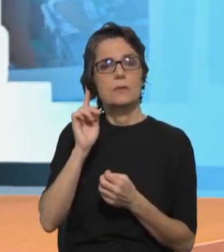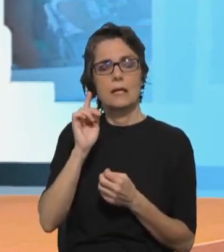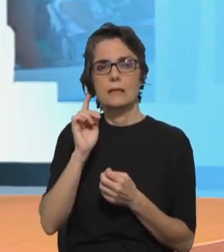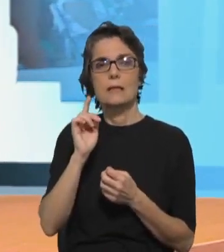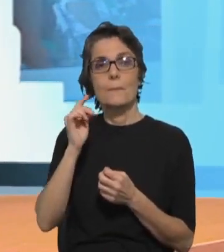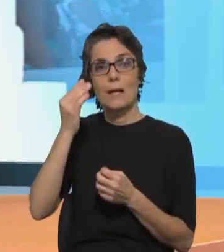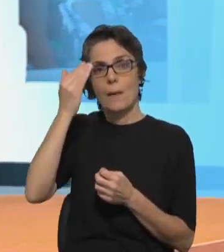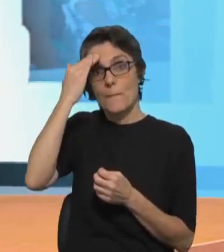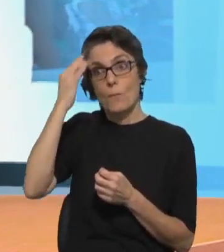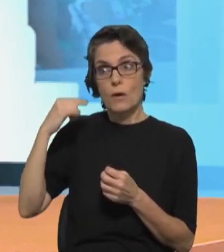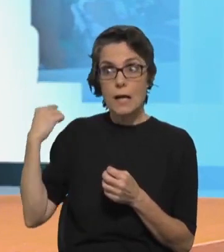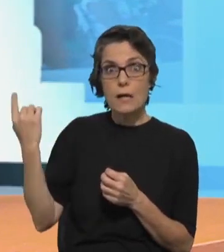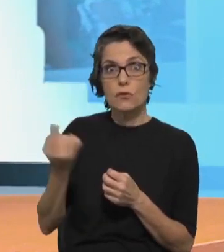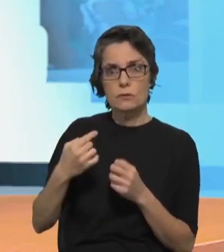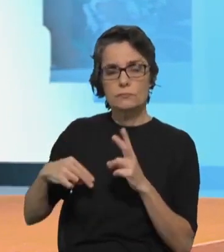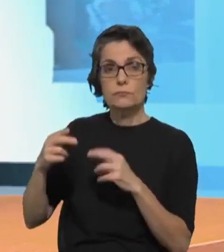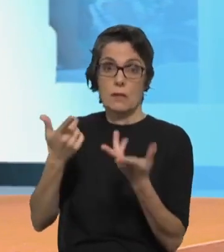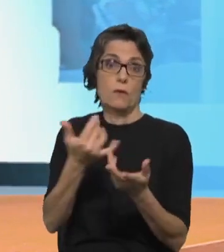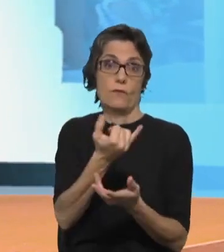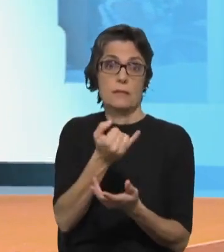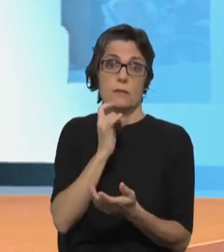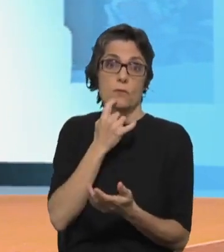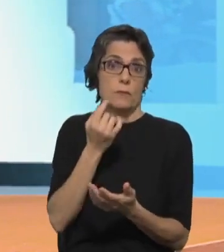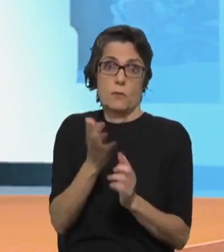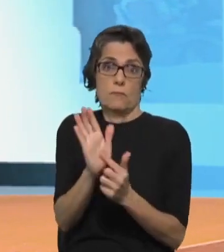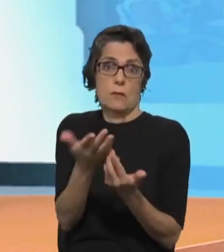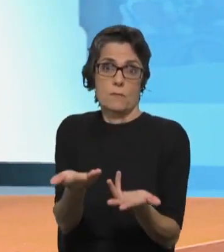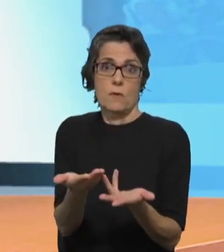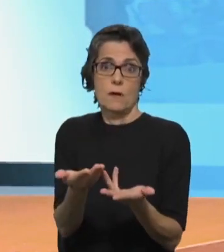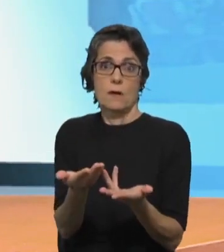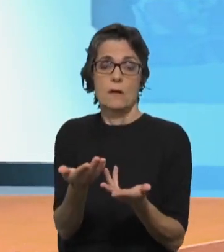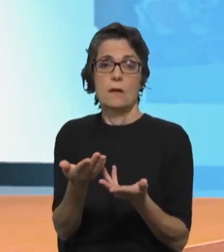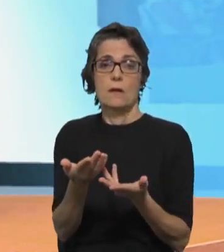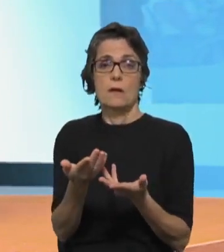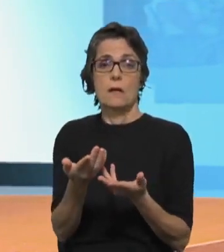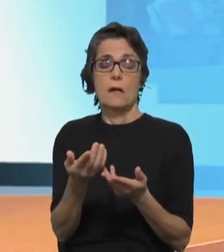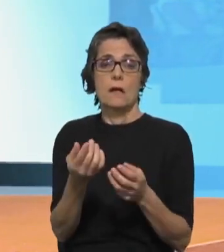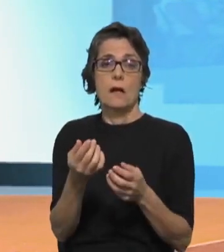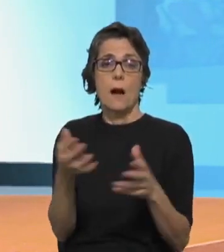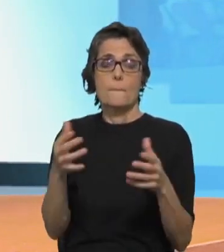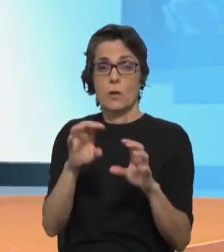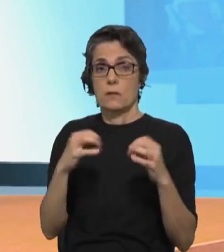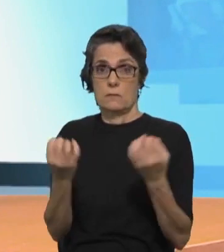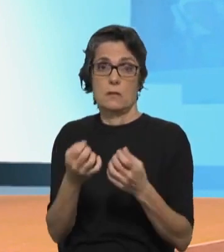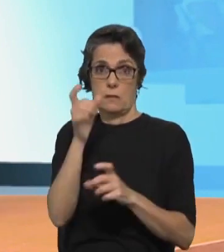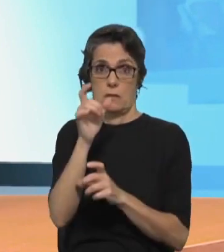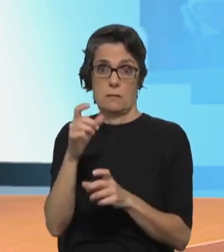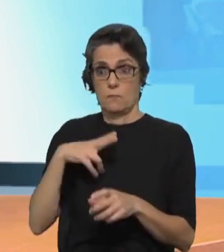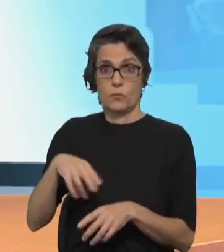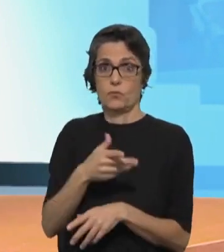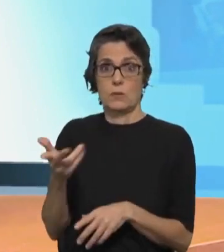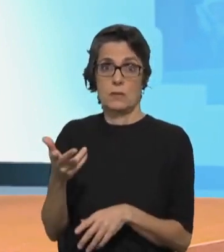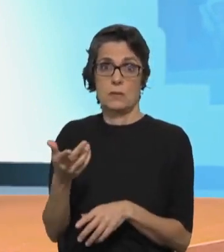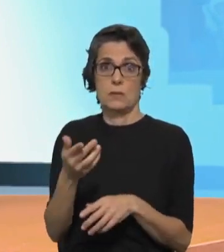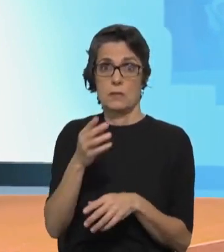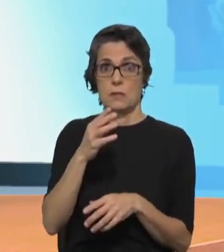E, aliás, o acontecimento do 25 de Abril será um exemplo. Eu diria que a maioria da sociedade portuguesa, basta ter menos